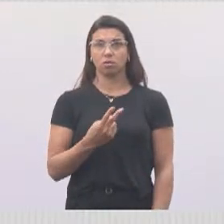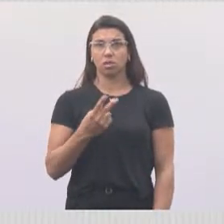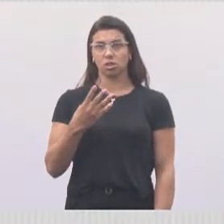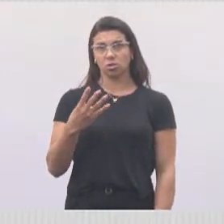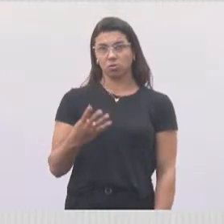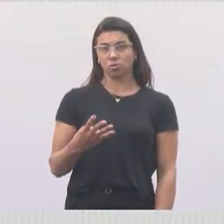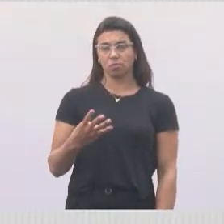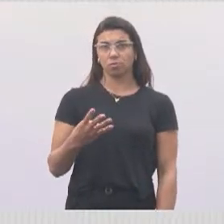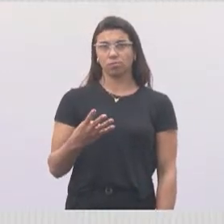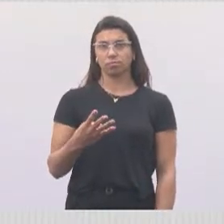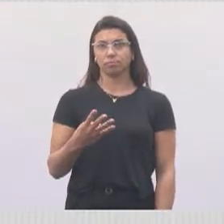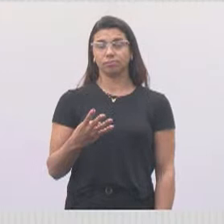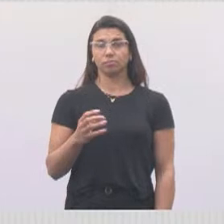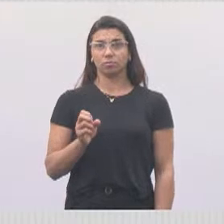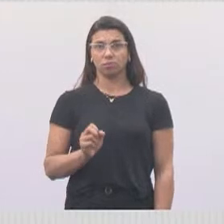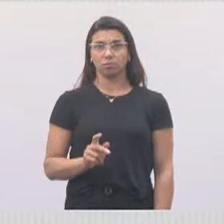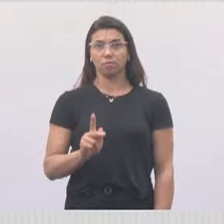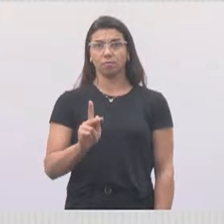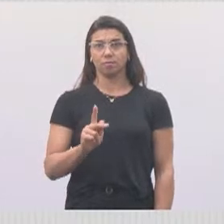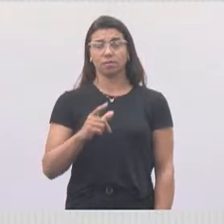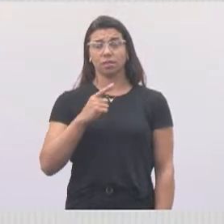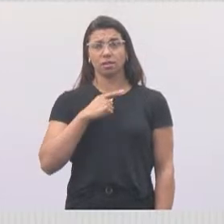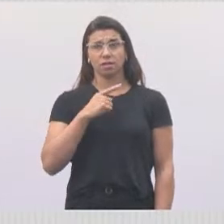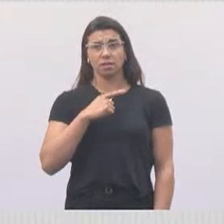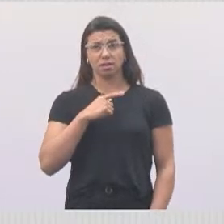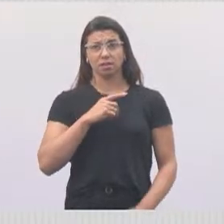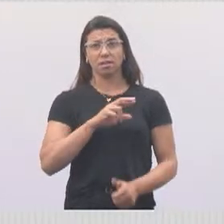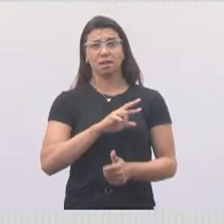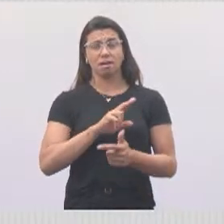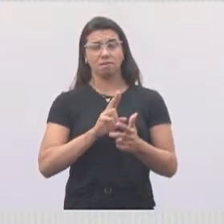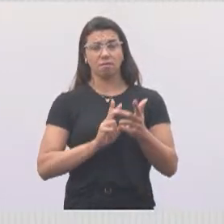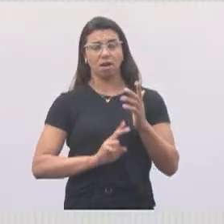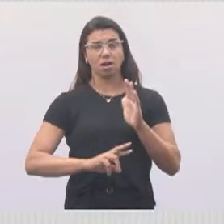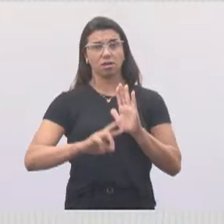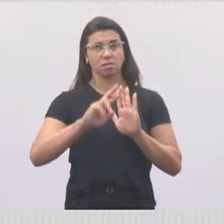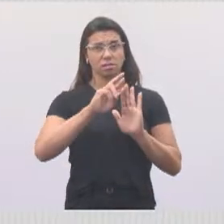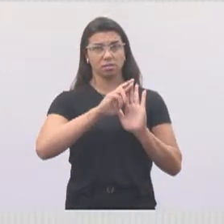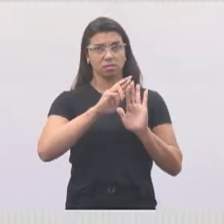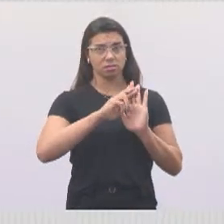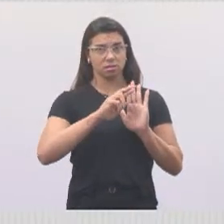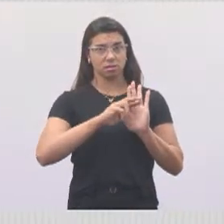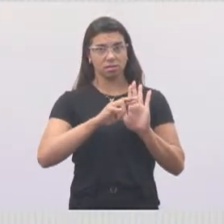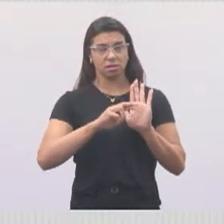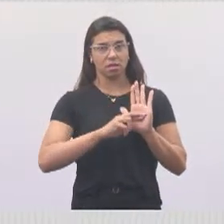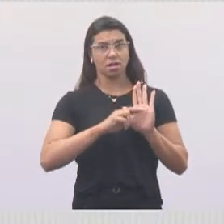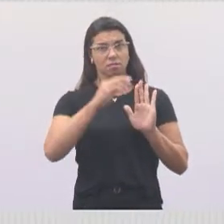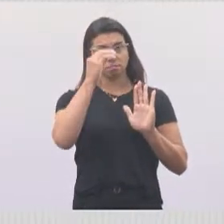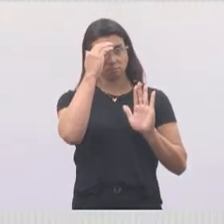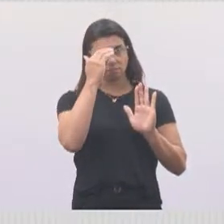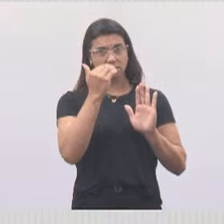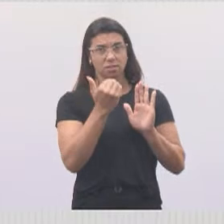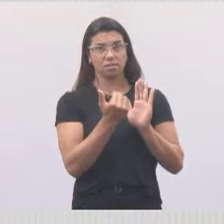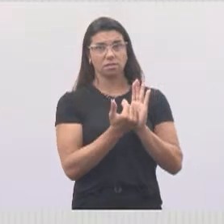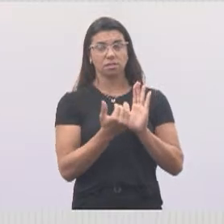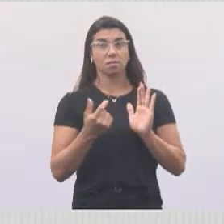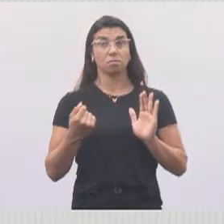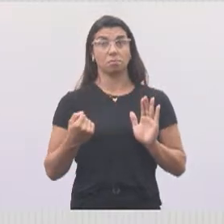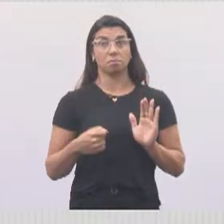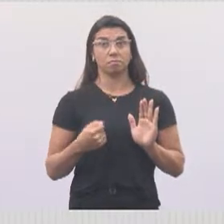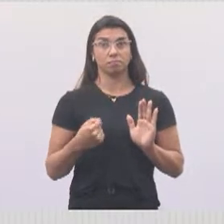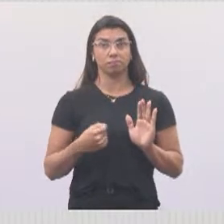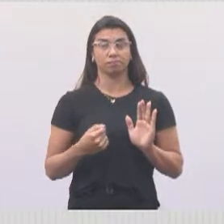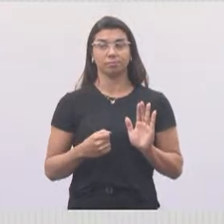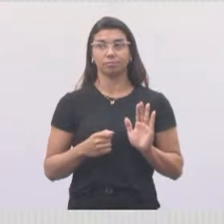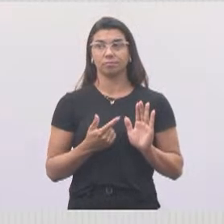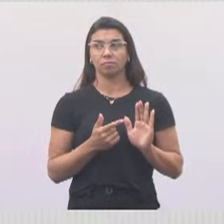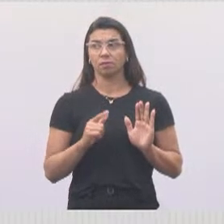2024, tá? Tem vários requisitos, tá bom? Tem vários requisitos. Pode